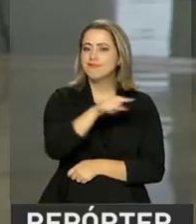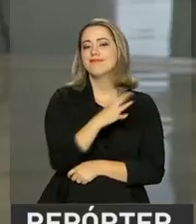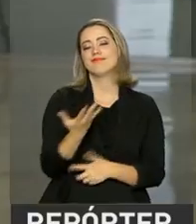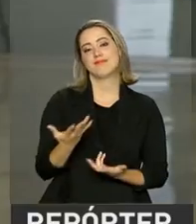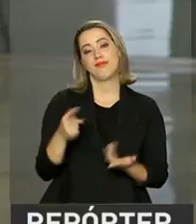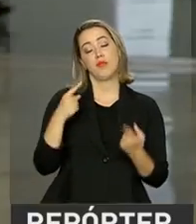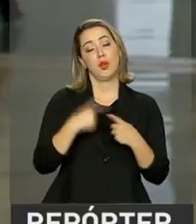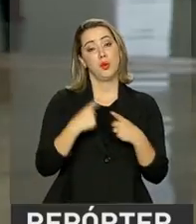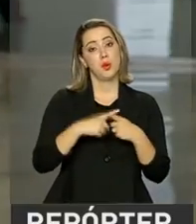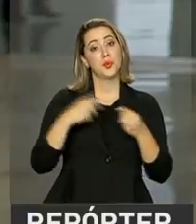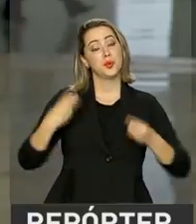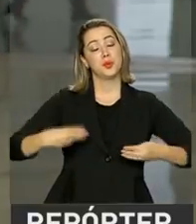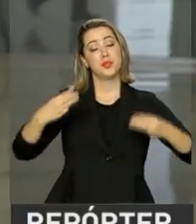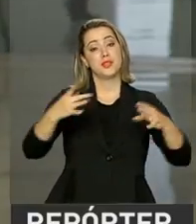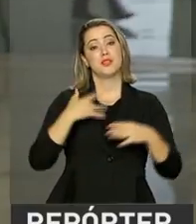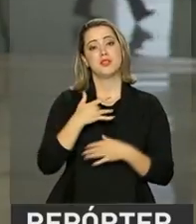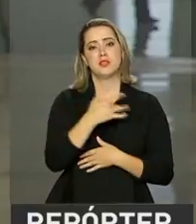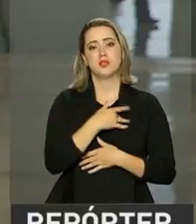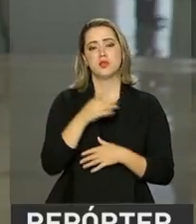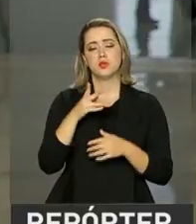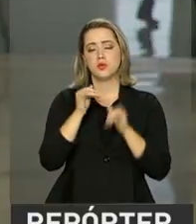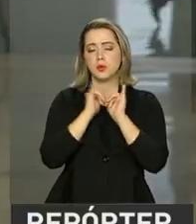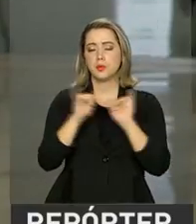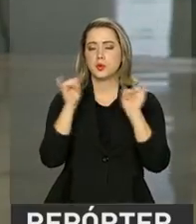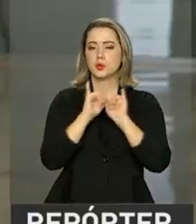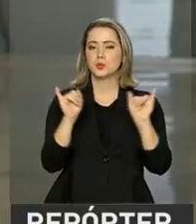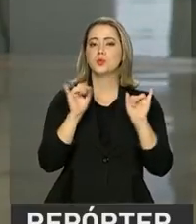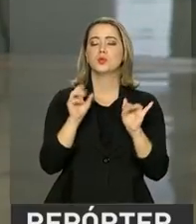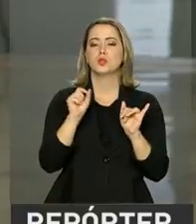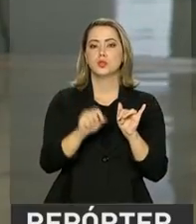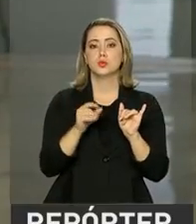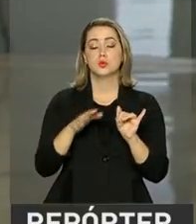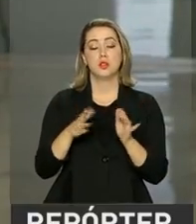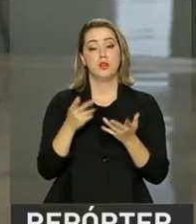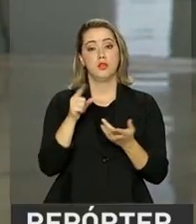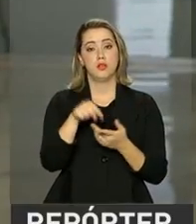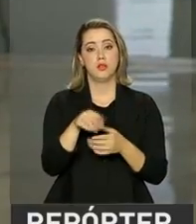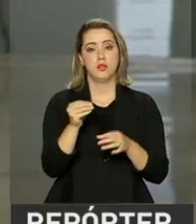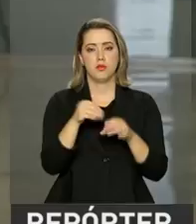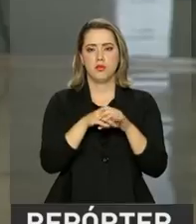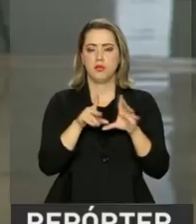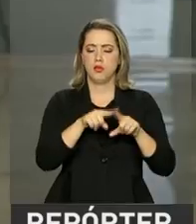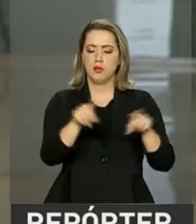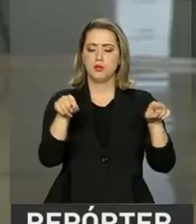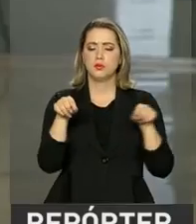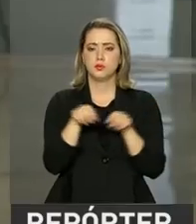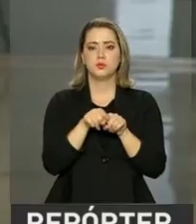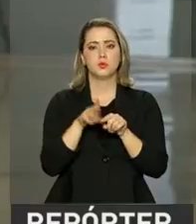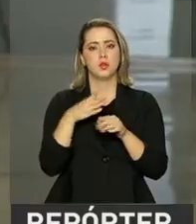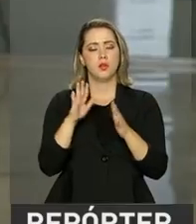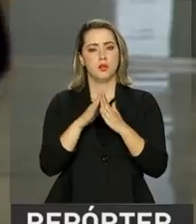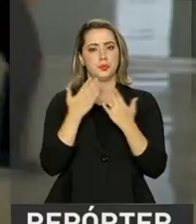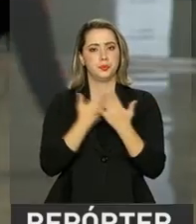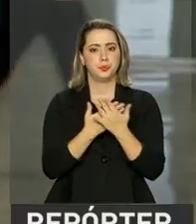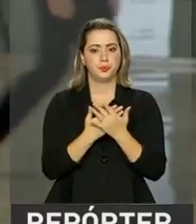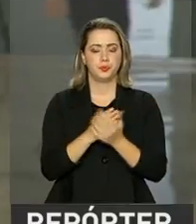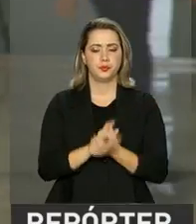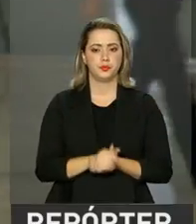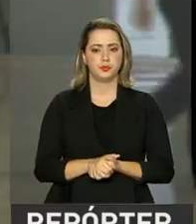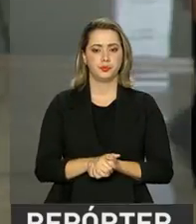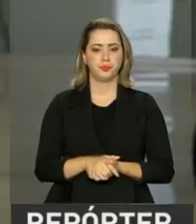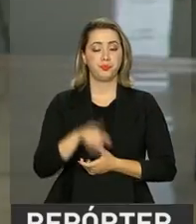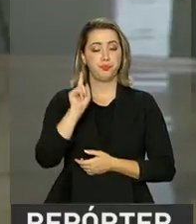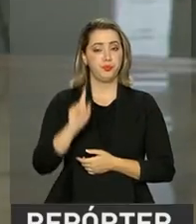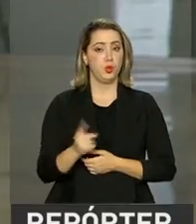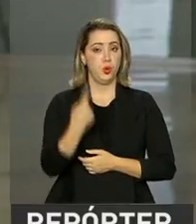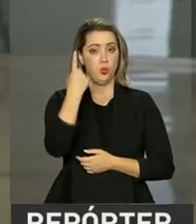ministério da saúde concluiu que eles podem multiplicar a informação nas salas de aula e nas escolas como é um dia